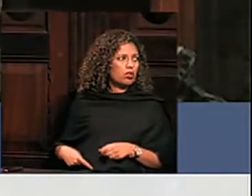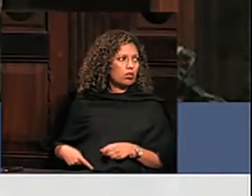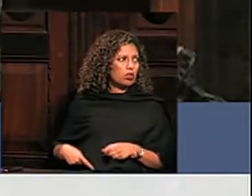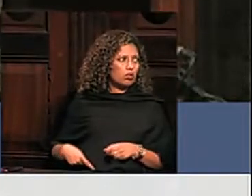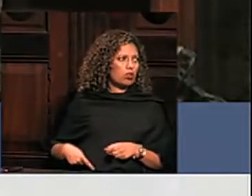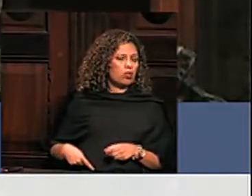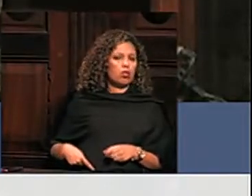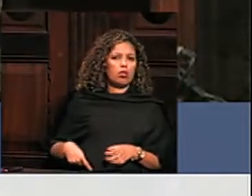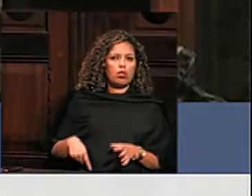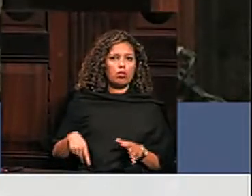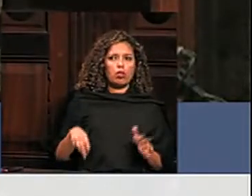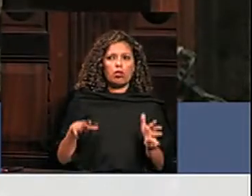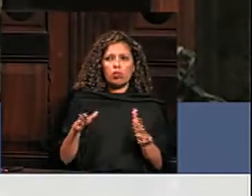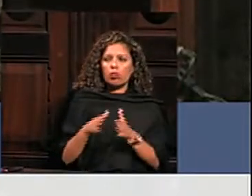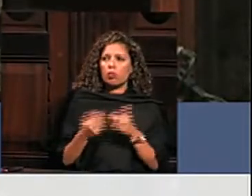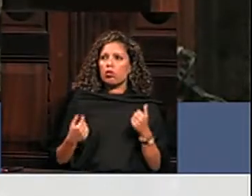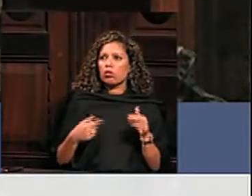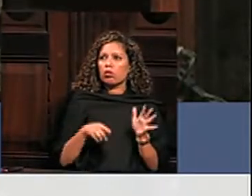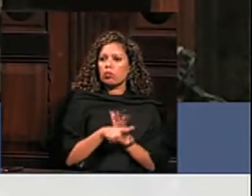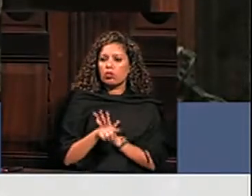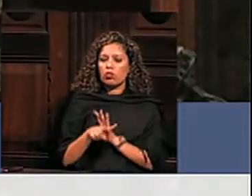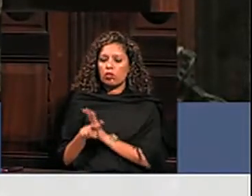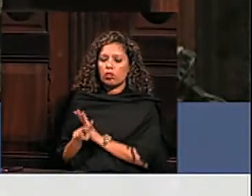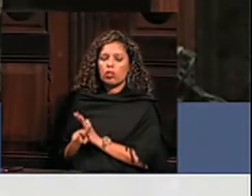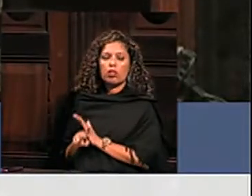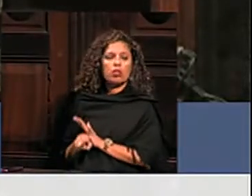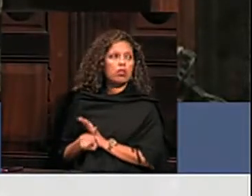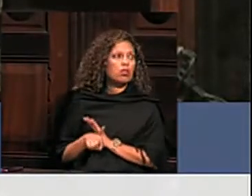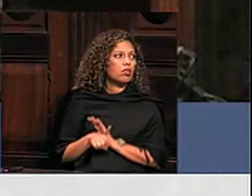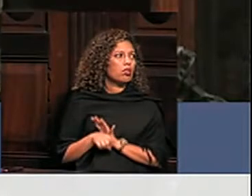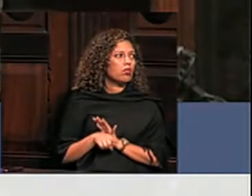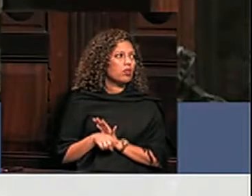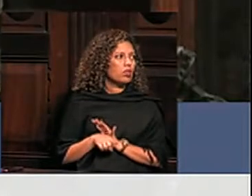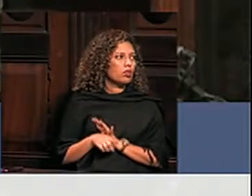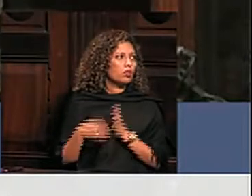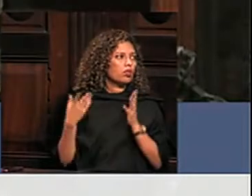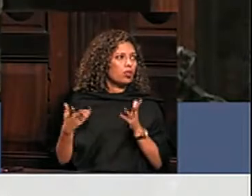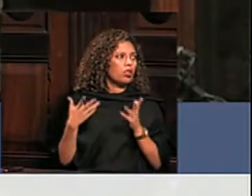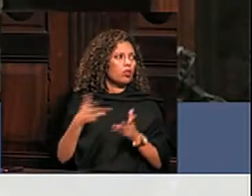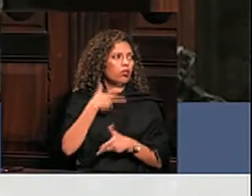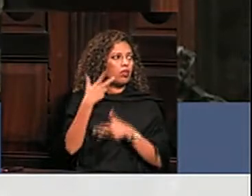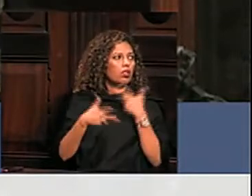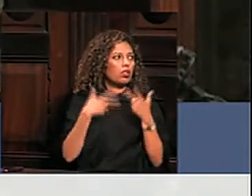plenário em relação ao primeiro ponto de pauta, mas quero dizer que o deputado